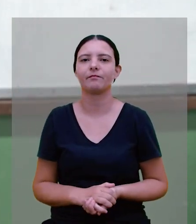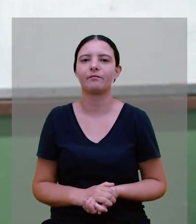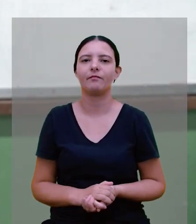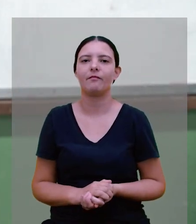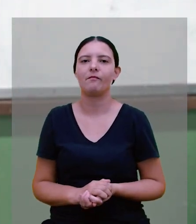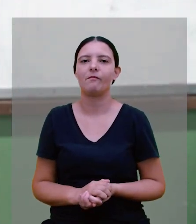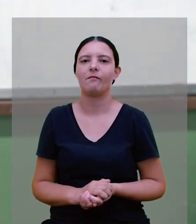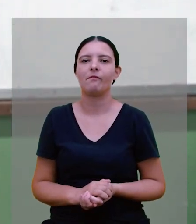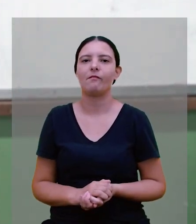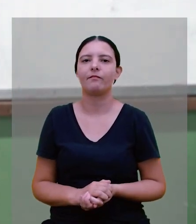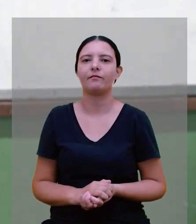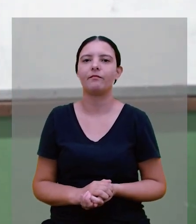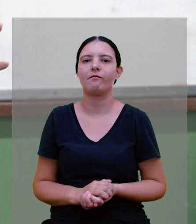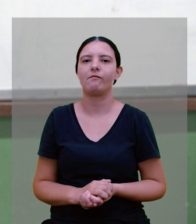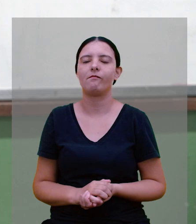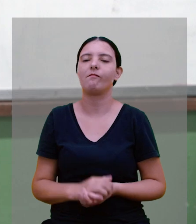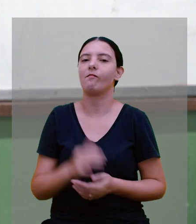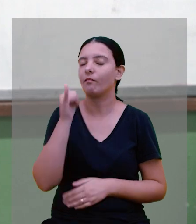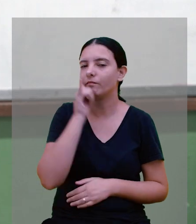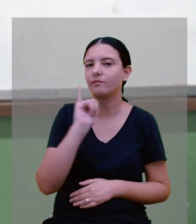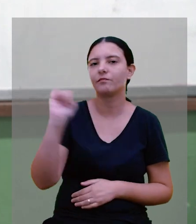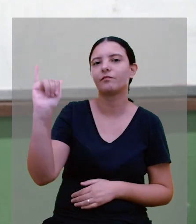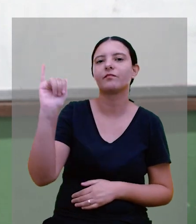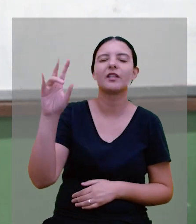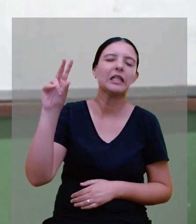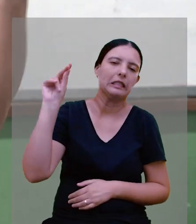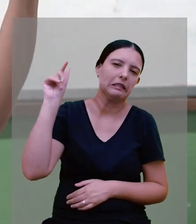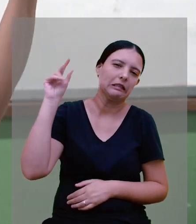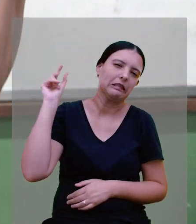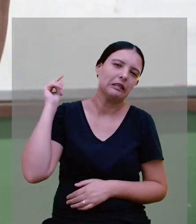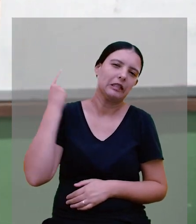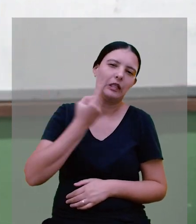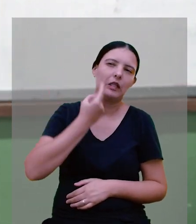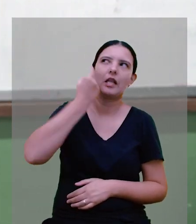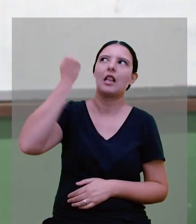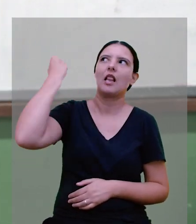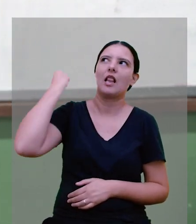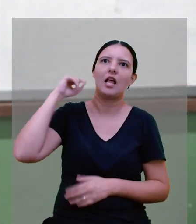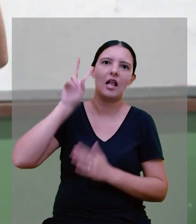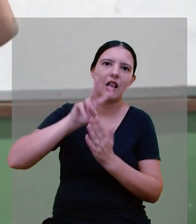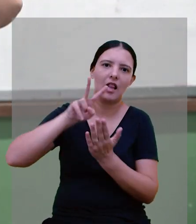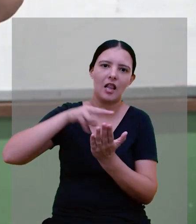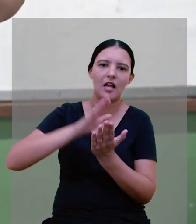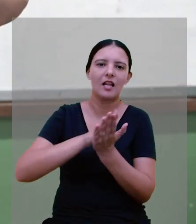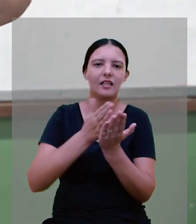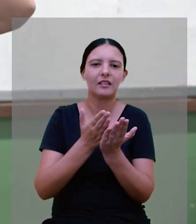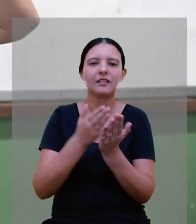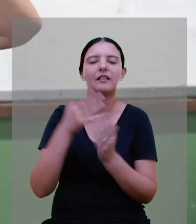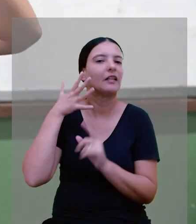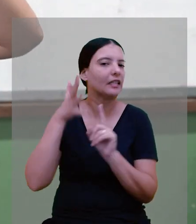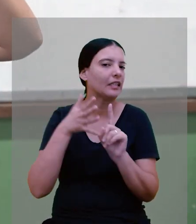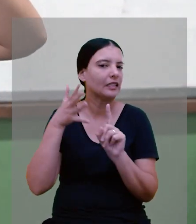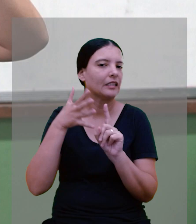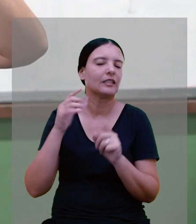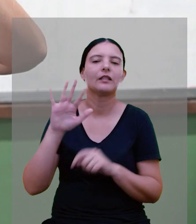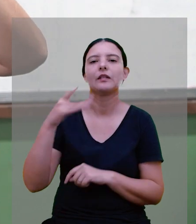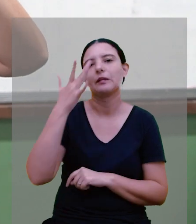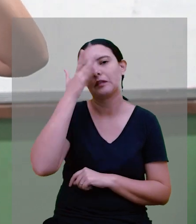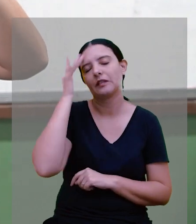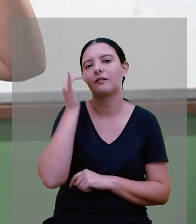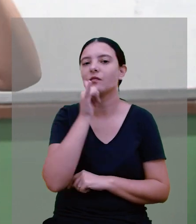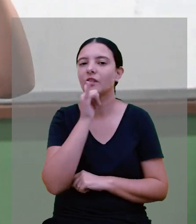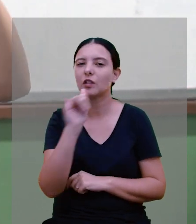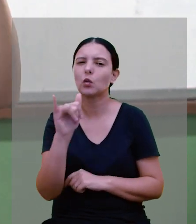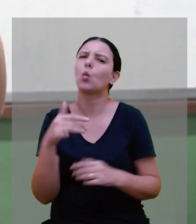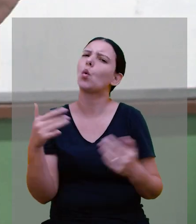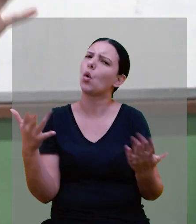e dizer para eles assim: nossa, lá atrás, quando você leu aquele livro, quando você viu aquela palestra, quando alguém falou para vocês,